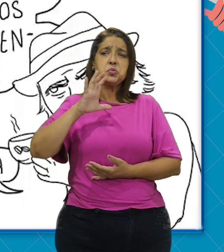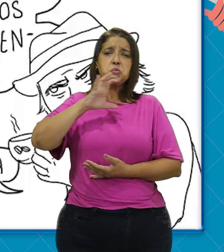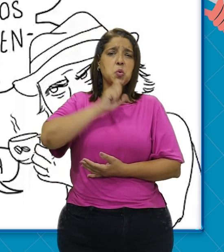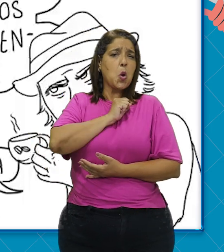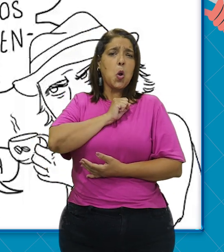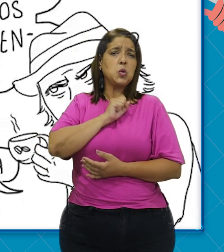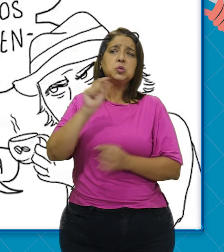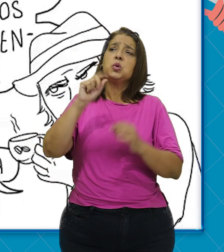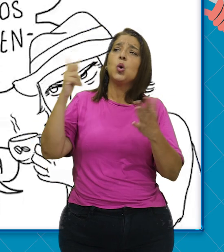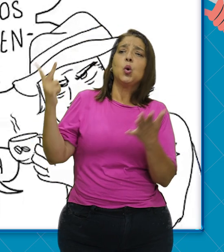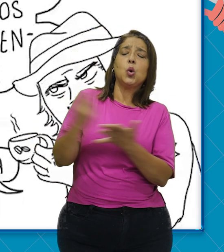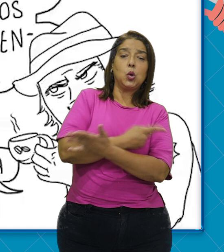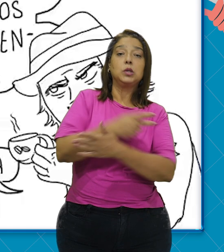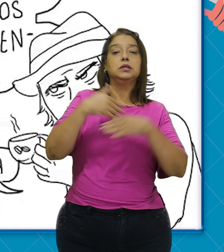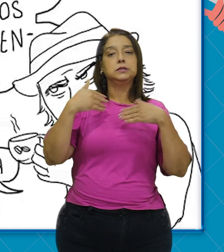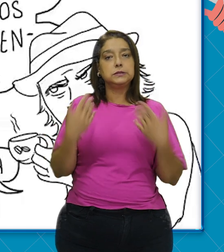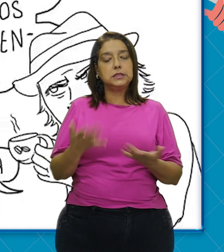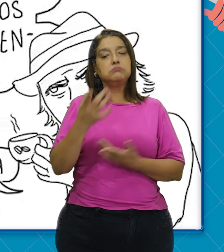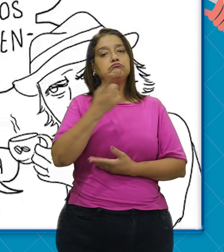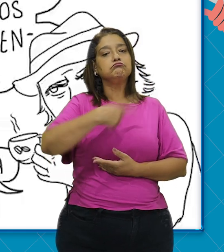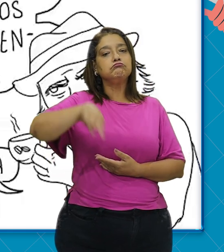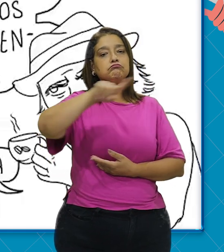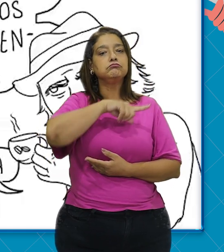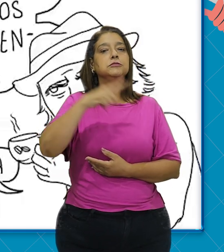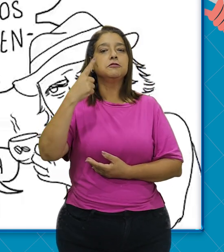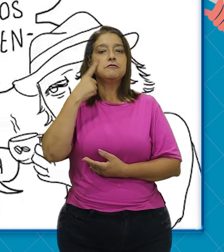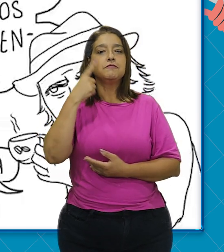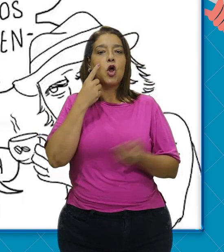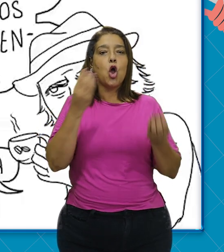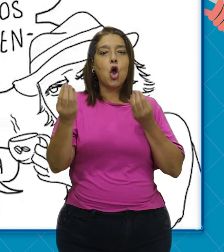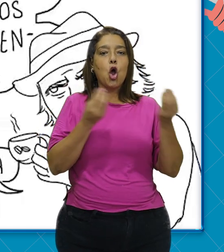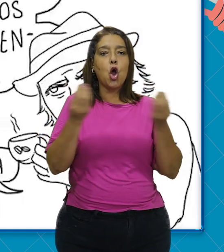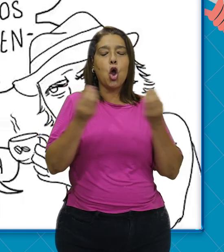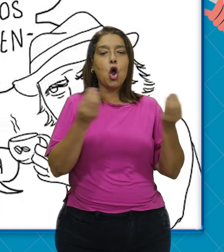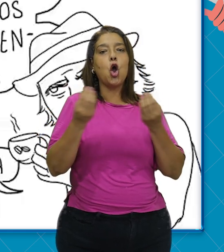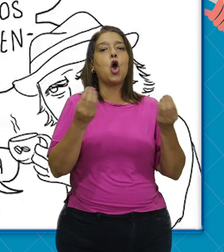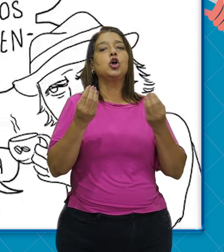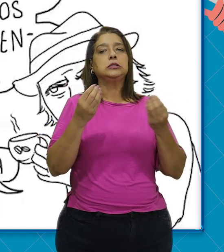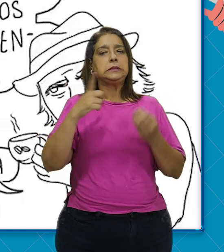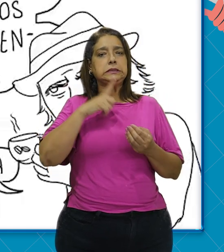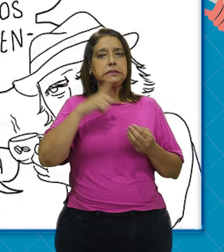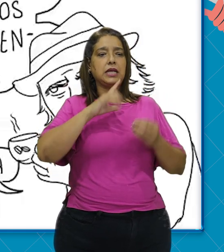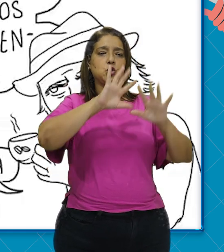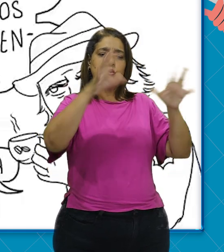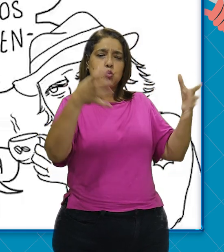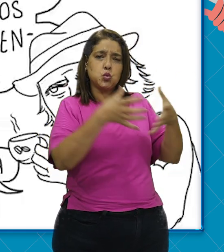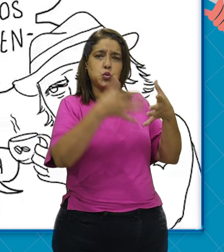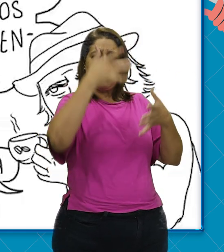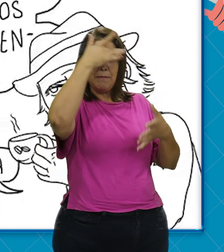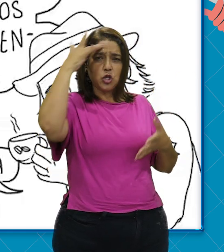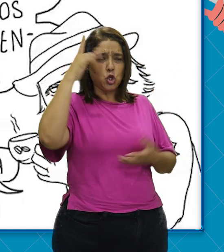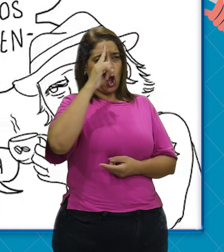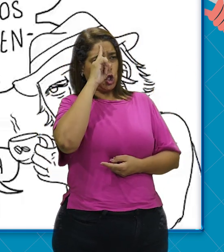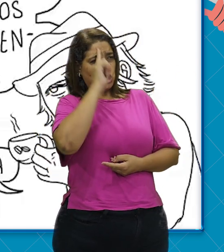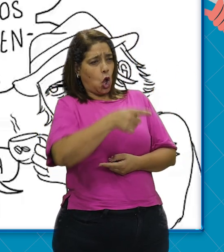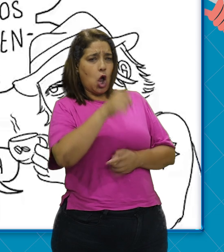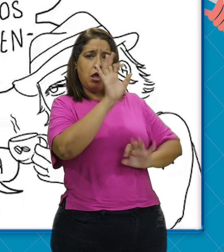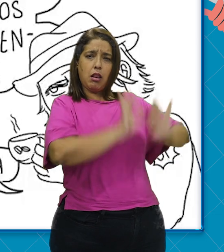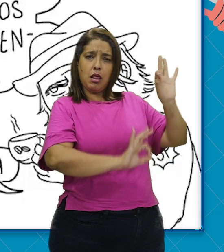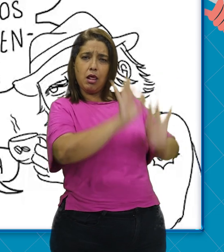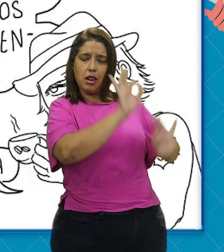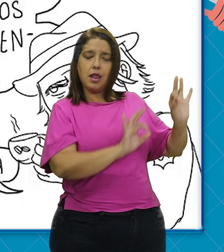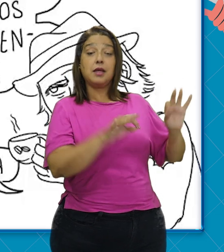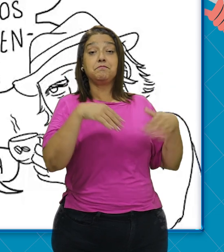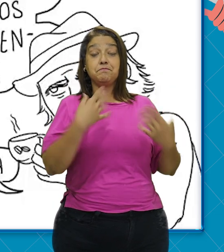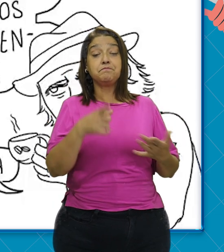situação. Muitos deles adotavam ideais positivistas, de uma república autoritária e modernizadora. Diante dessas